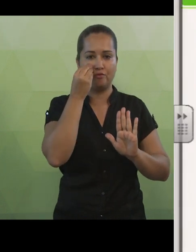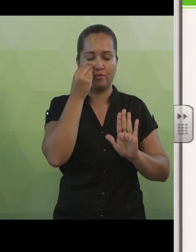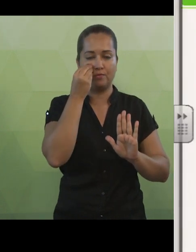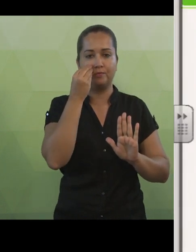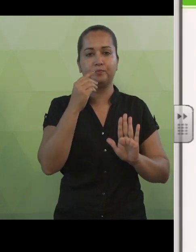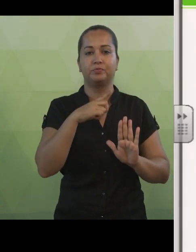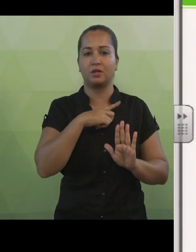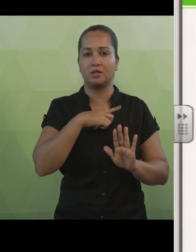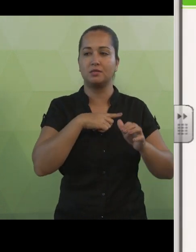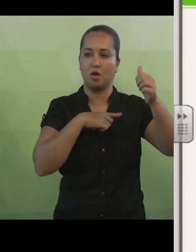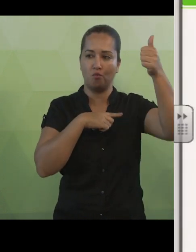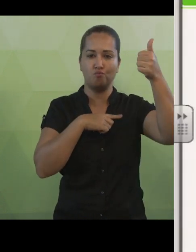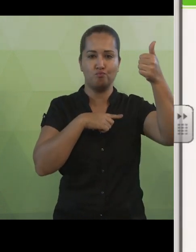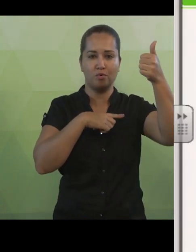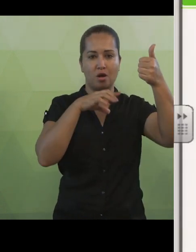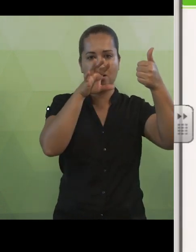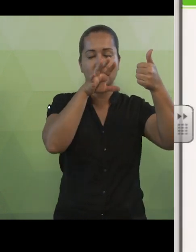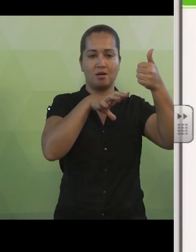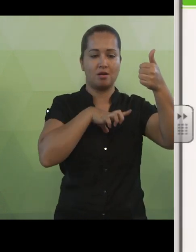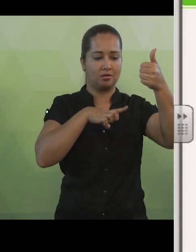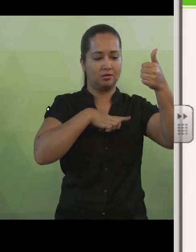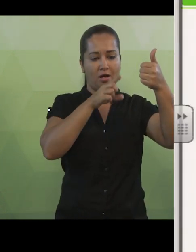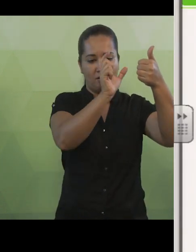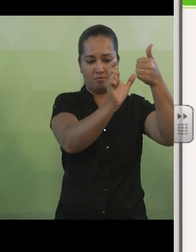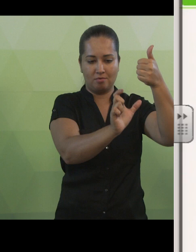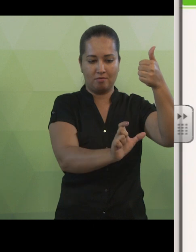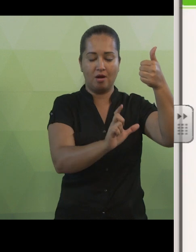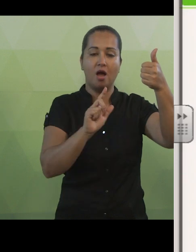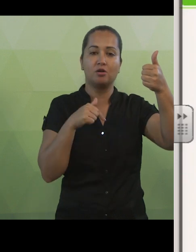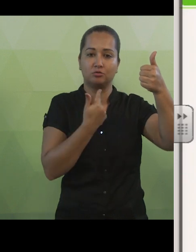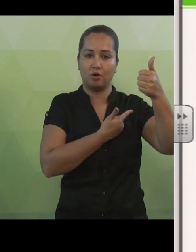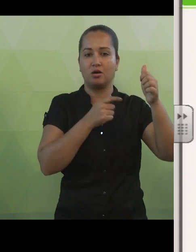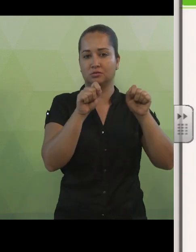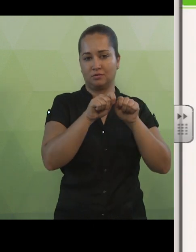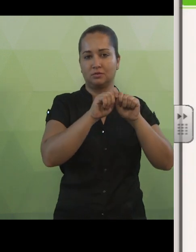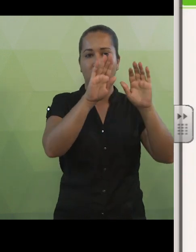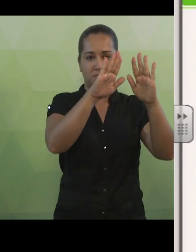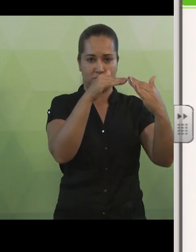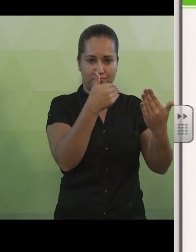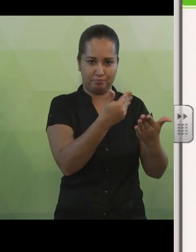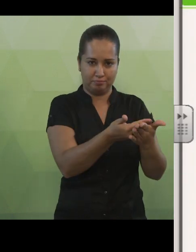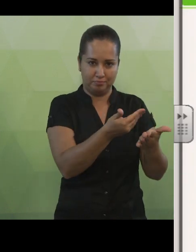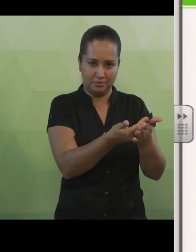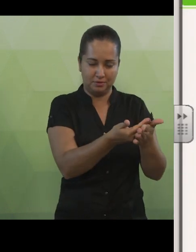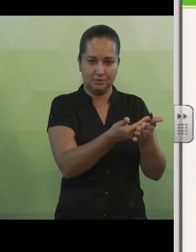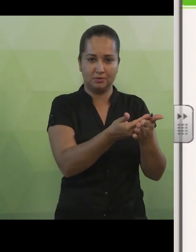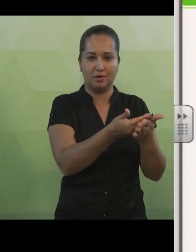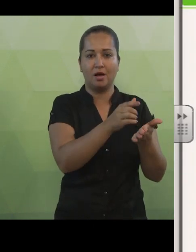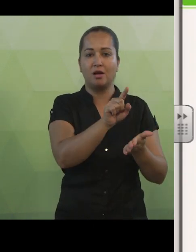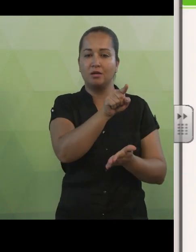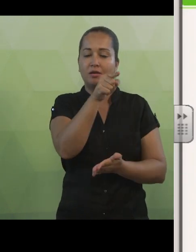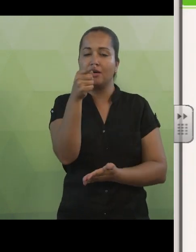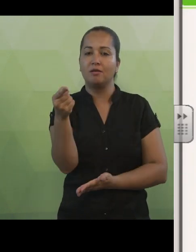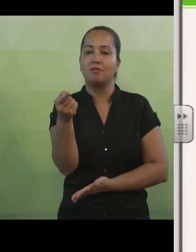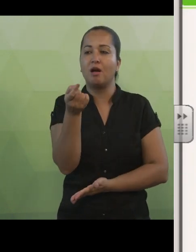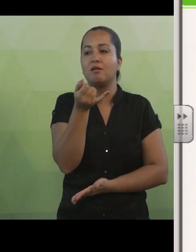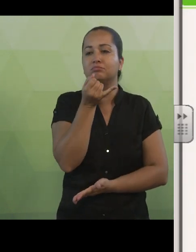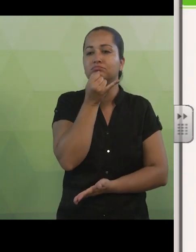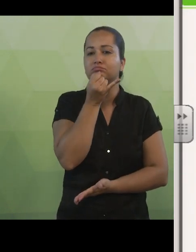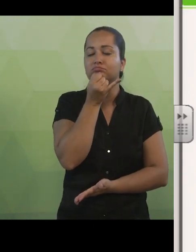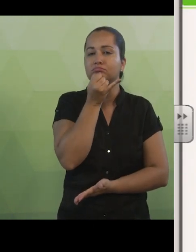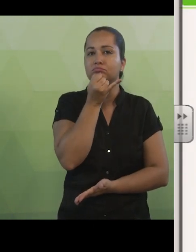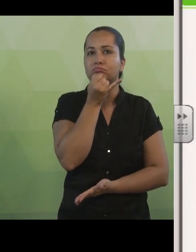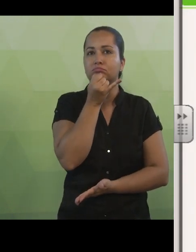por exemplo, aquele banco de dados que nós criamos na última aula, banco de dados escola. E aqui temos um outro banco de dados, por exemplo,